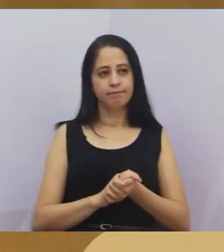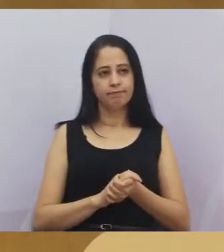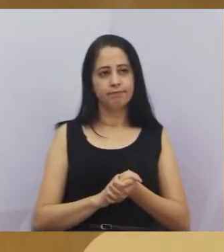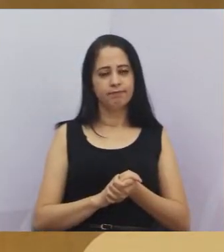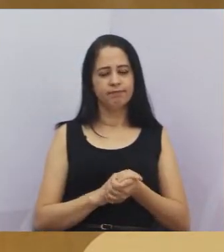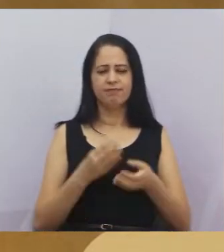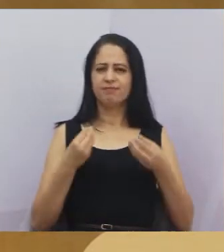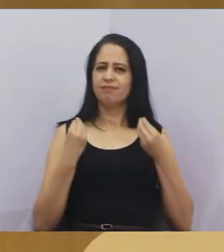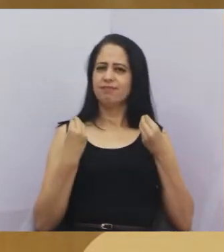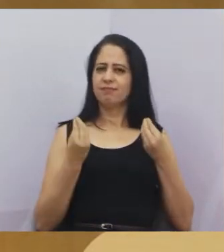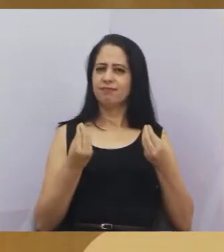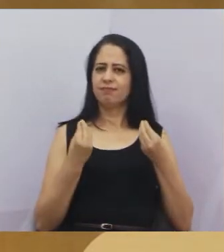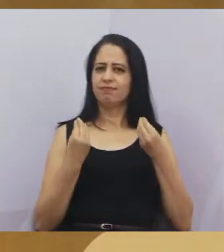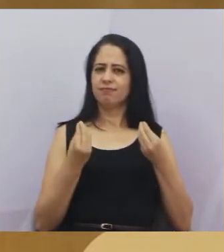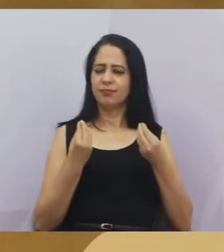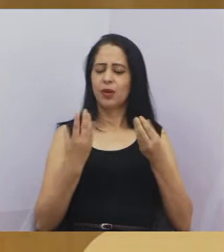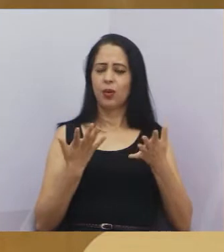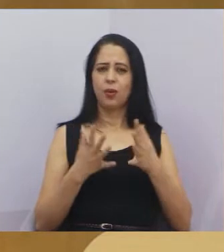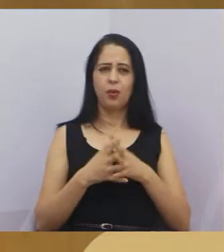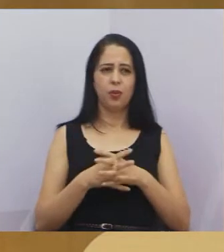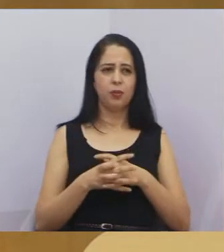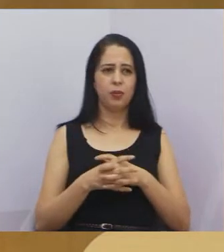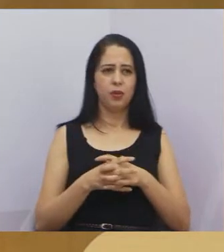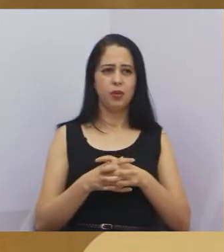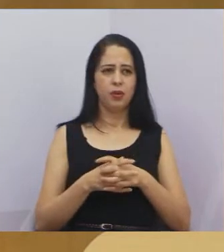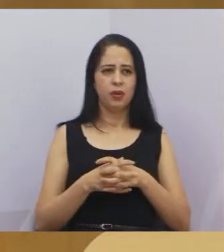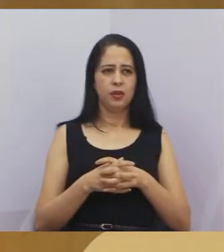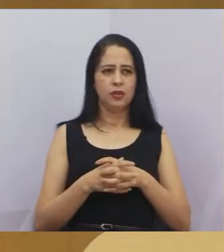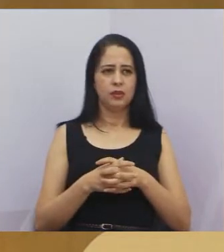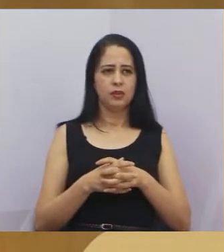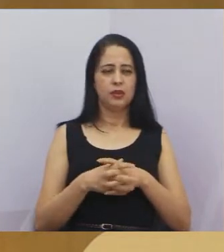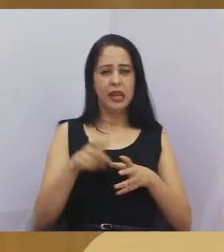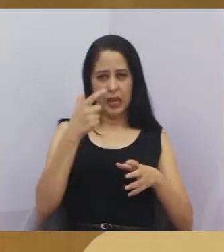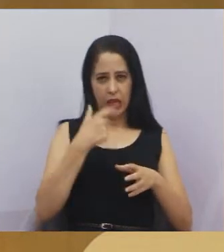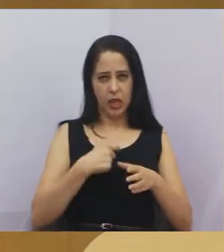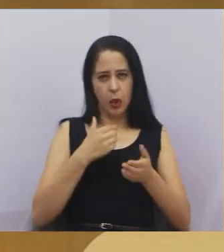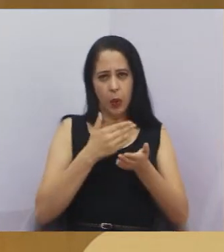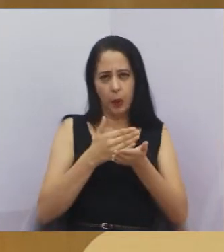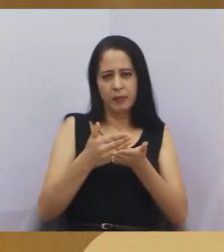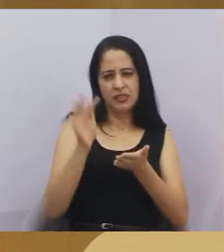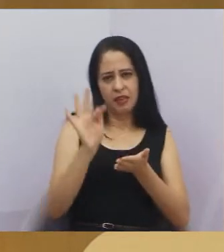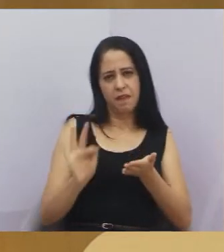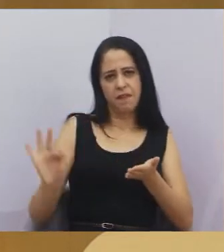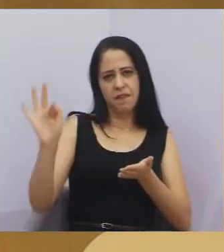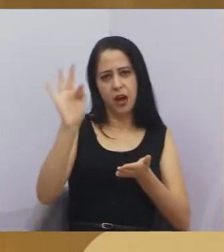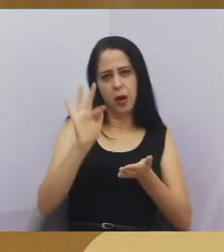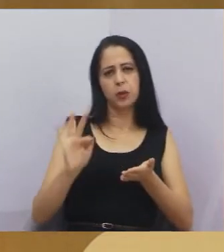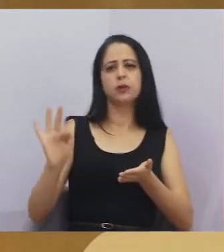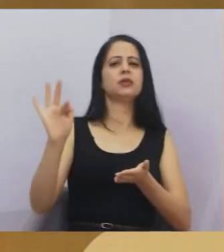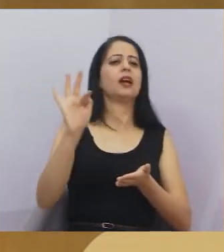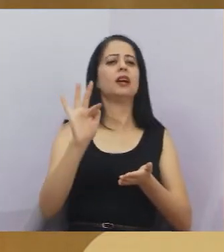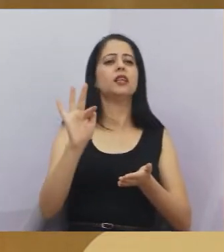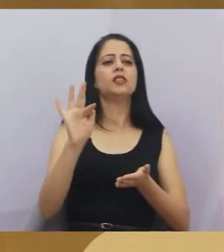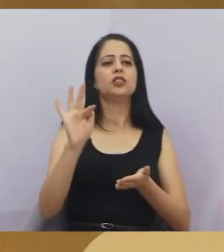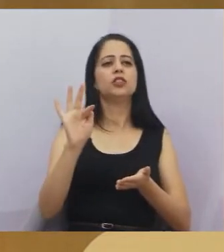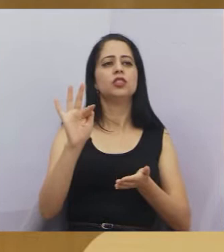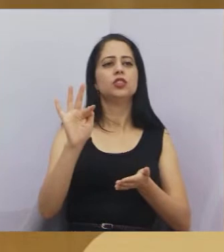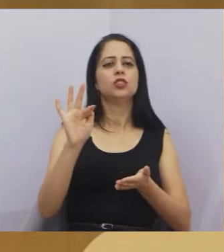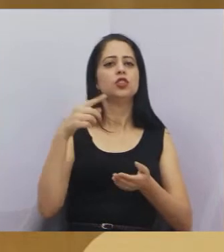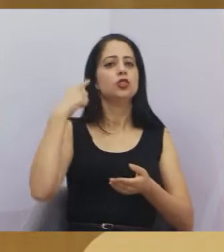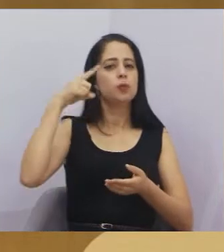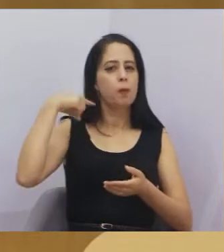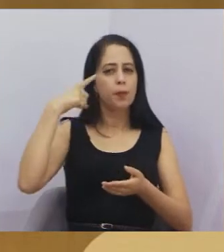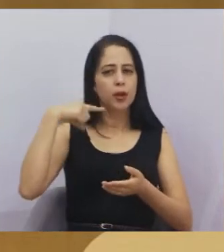fugi à regra, né, quando iniciei a faculdade de Direito, numa época em que era